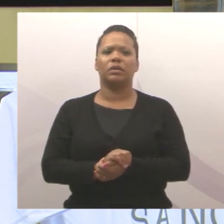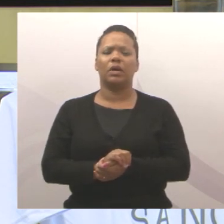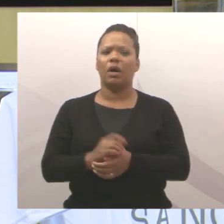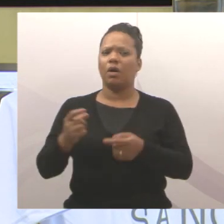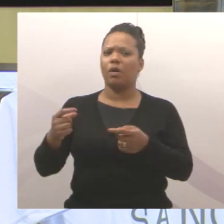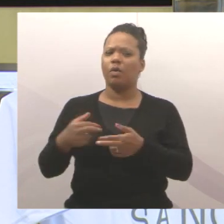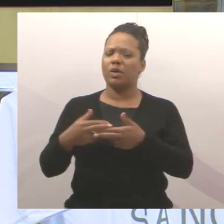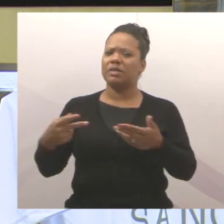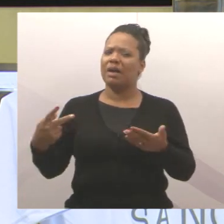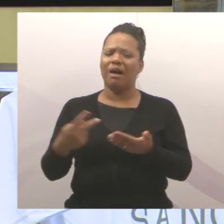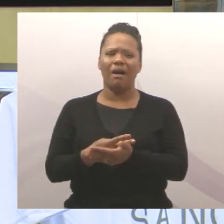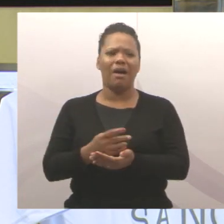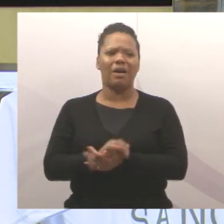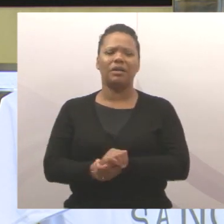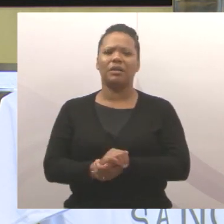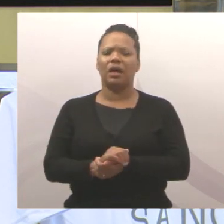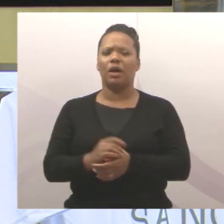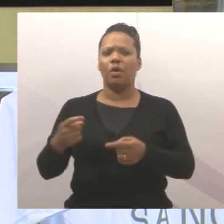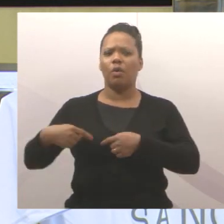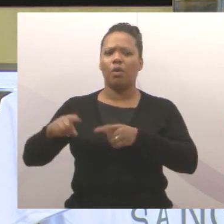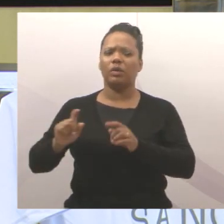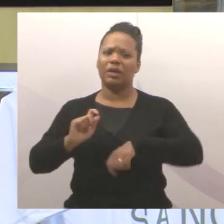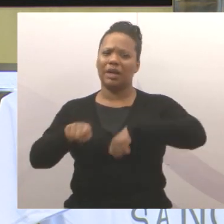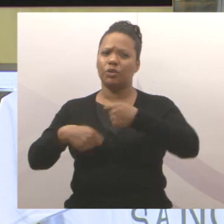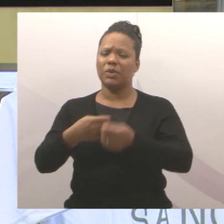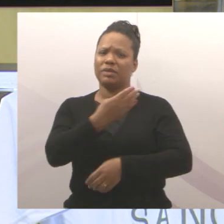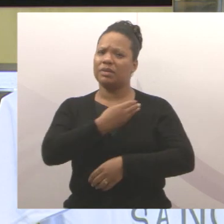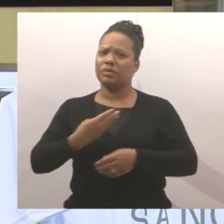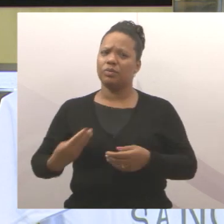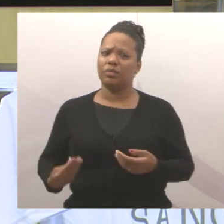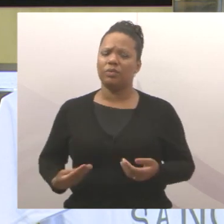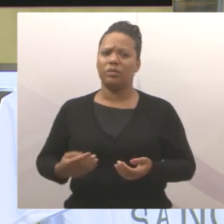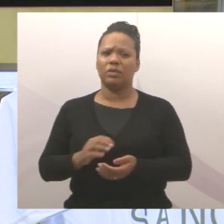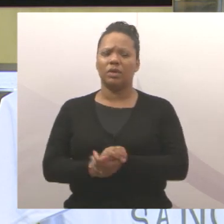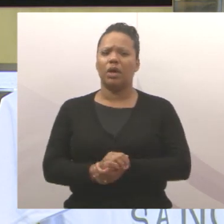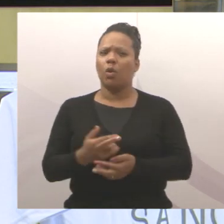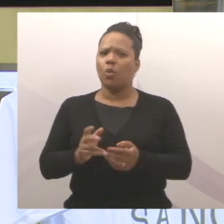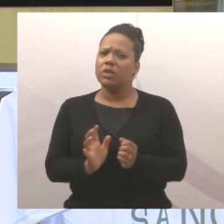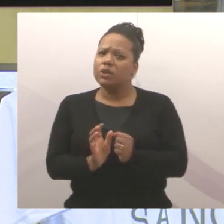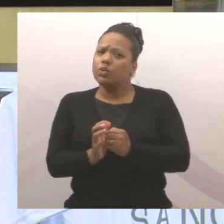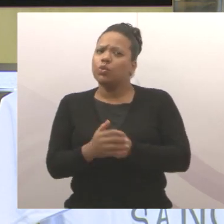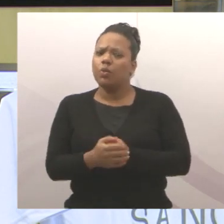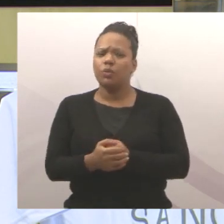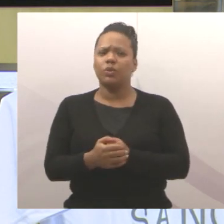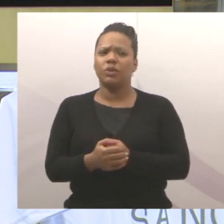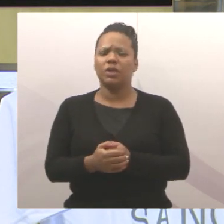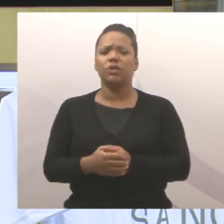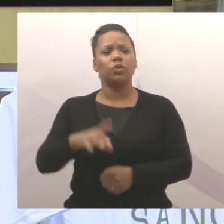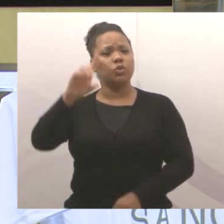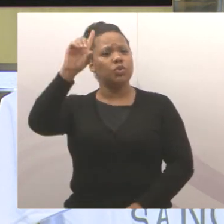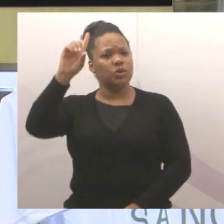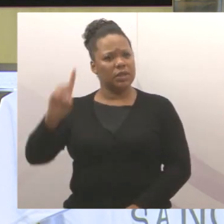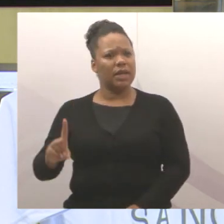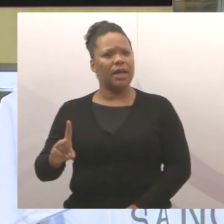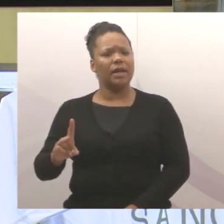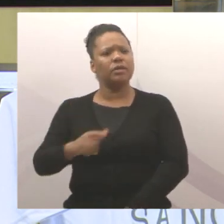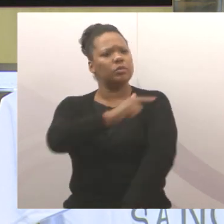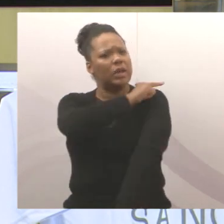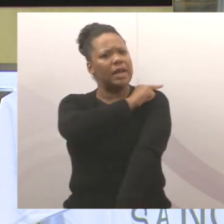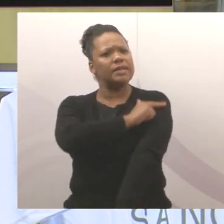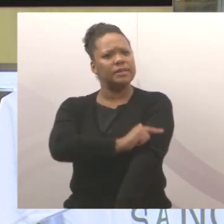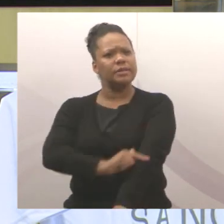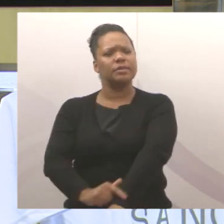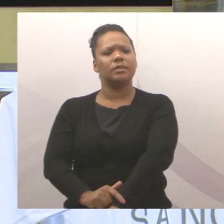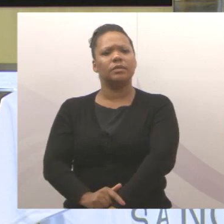contra os princípios da administração pública qualquer ação ou omissão que viole os deveres de honestidade,